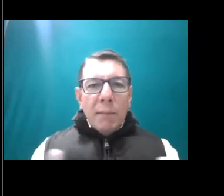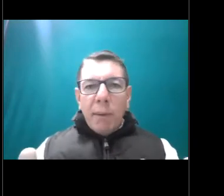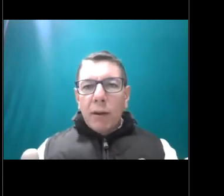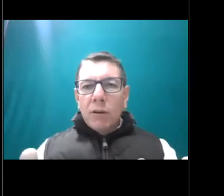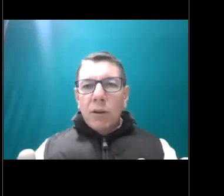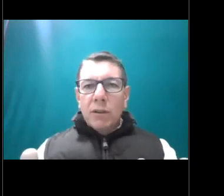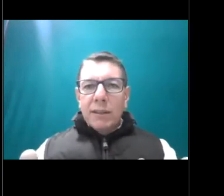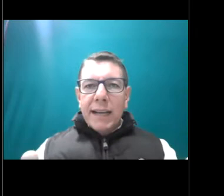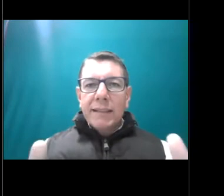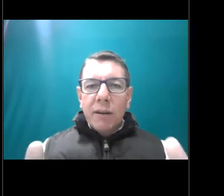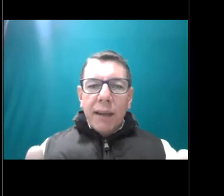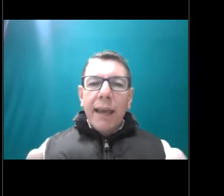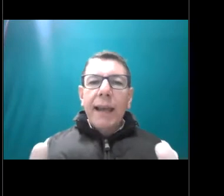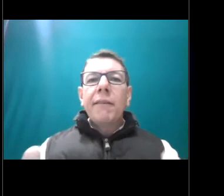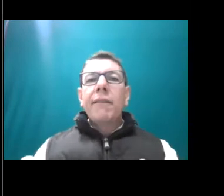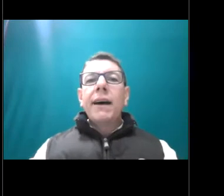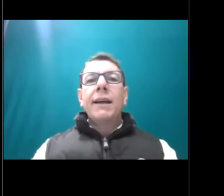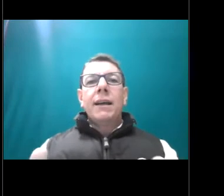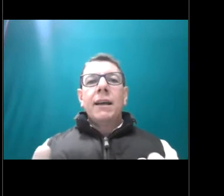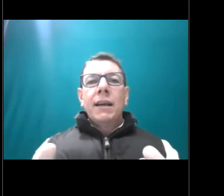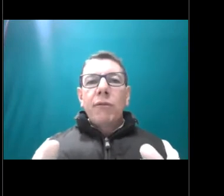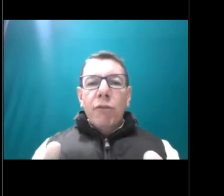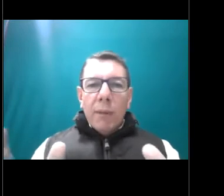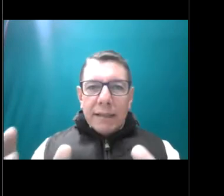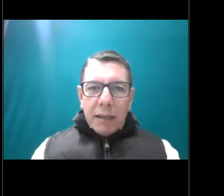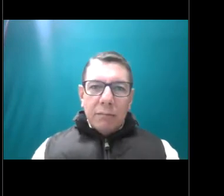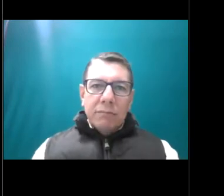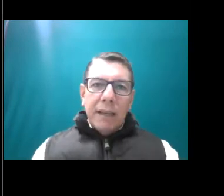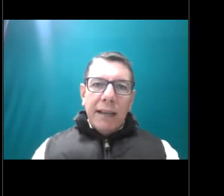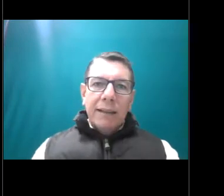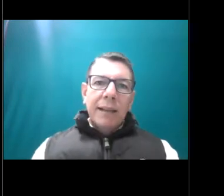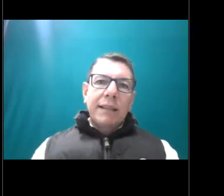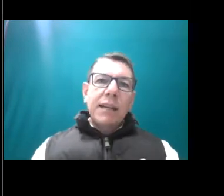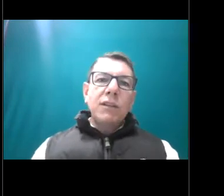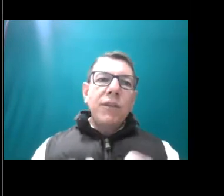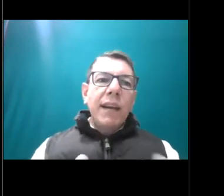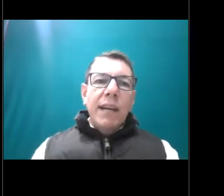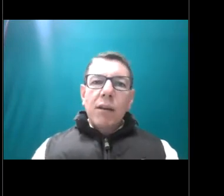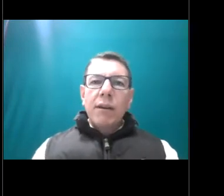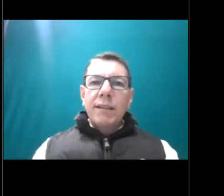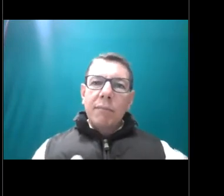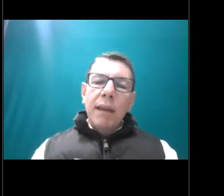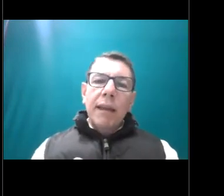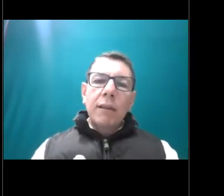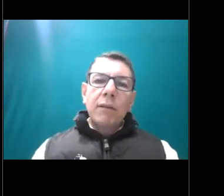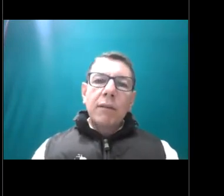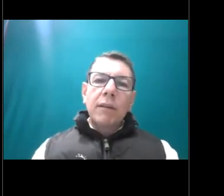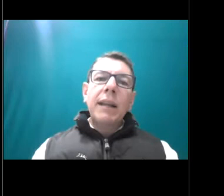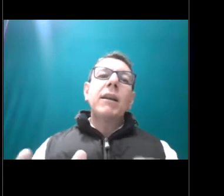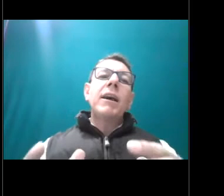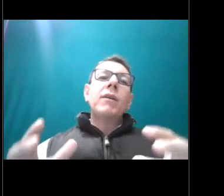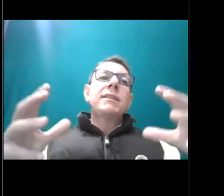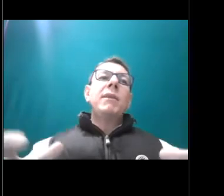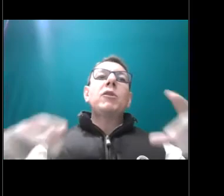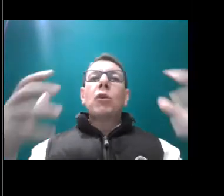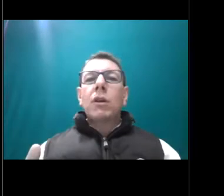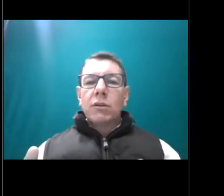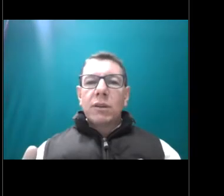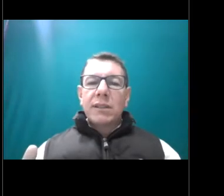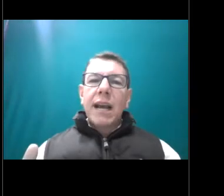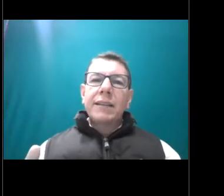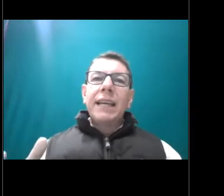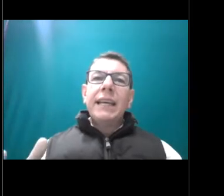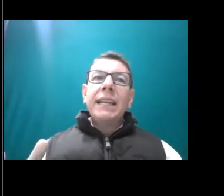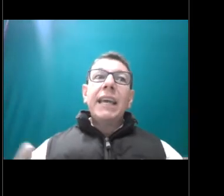objetivo principal do Dr. Salles é o quê? É levar informação, né? Transferir conhecimento. Né? Não é conhecimento